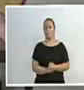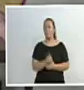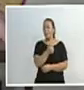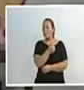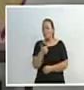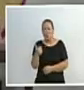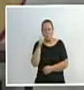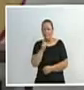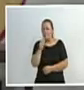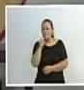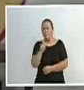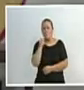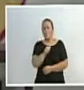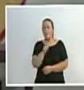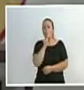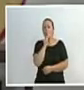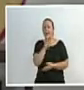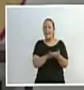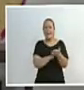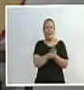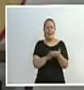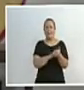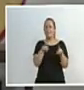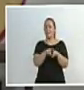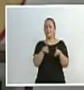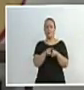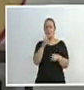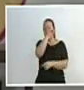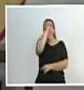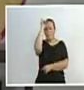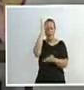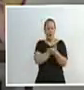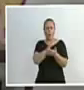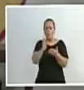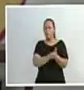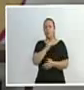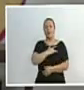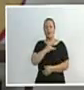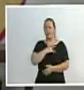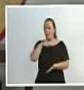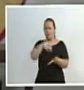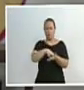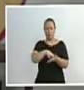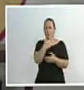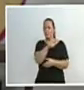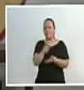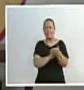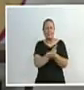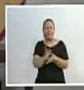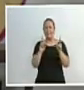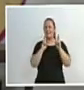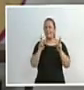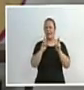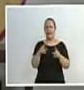e 24 milhões de inocentes submetidos à desgraça, porque não tem expectativa, porque não vê o